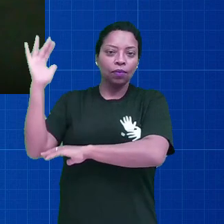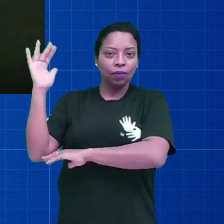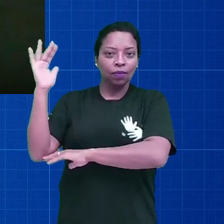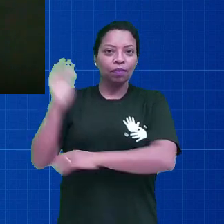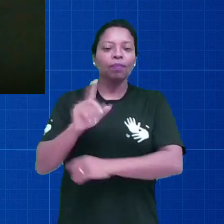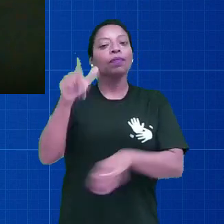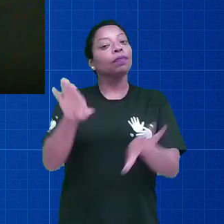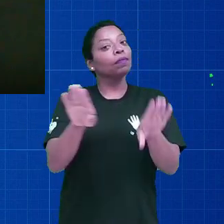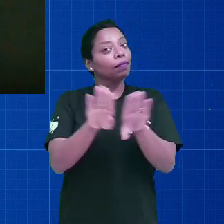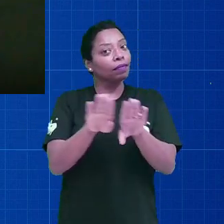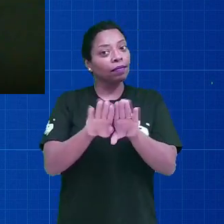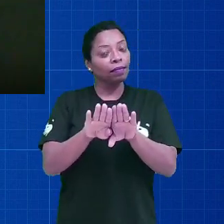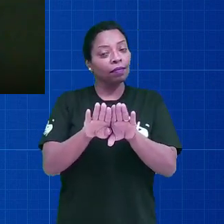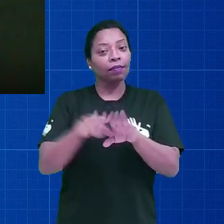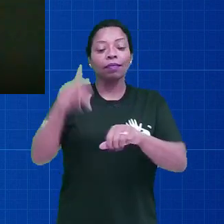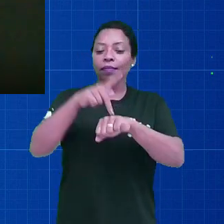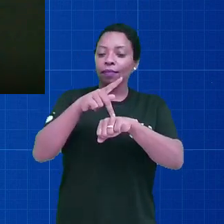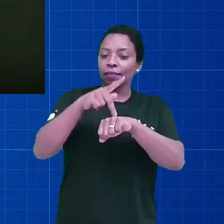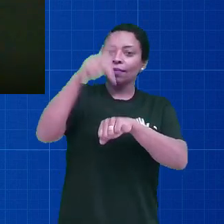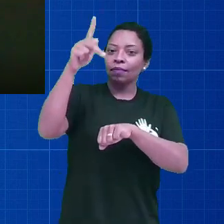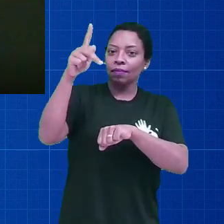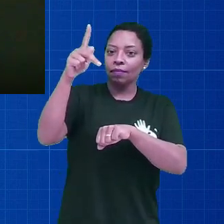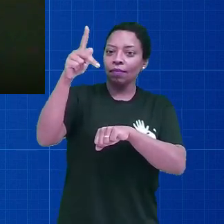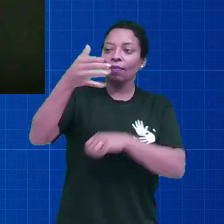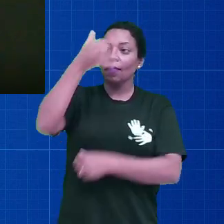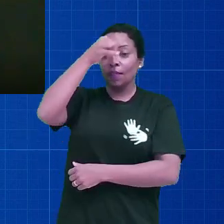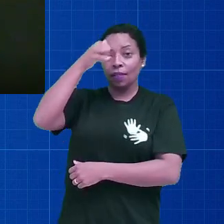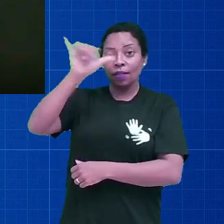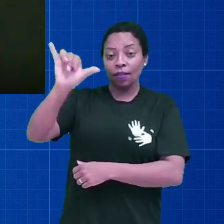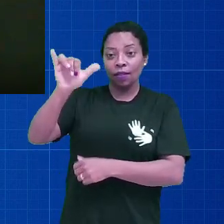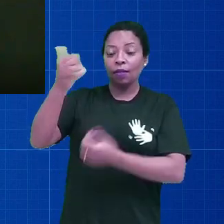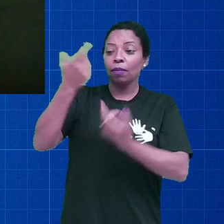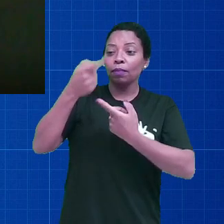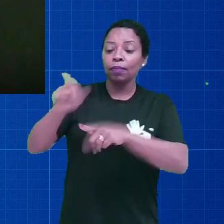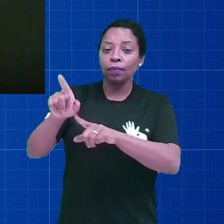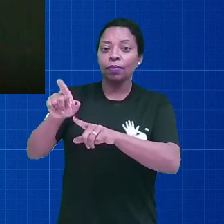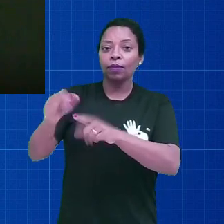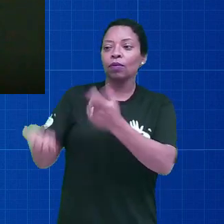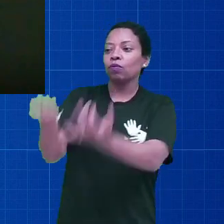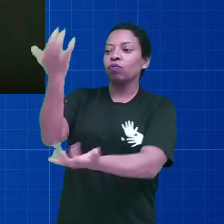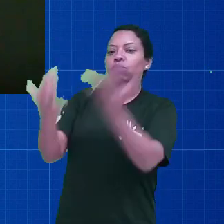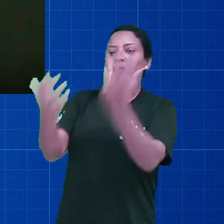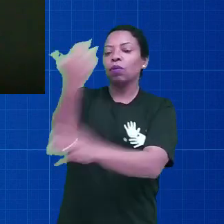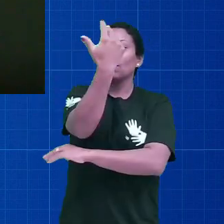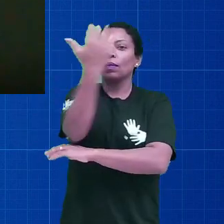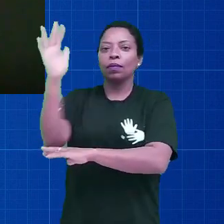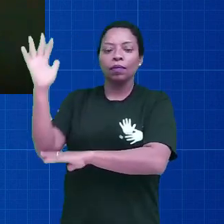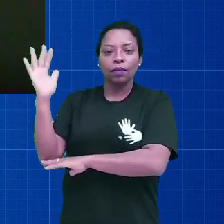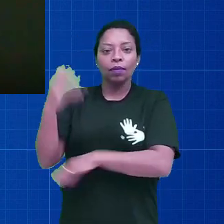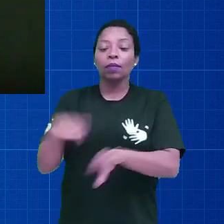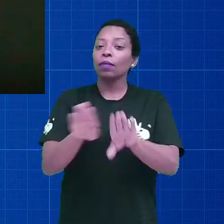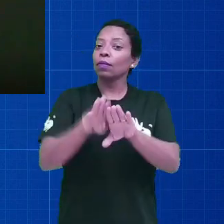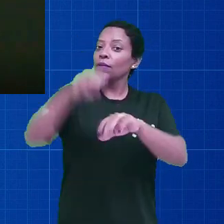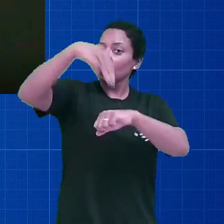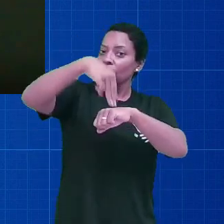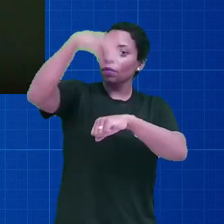ele também é especialista em prevenção de combate a incêndios de florestas, mestre e